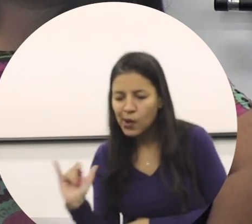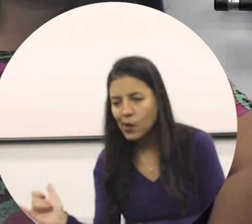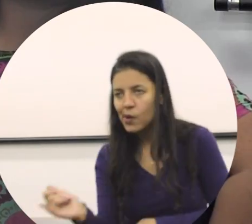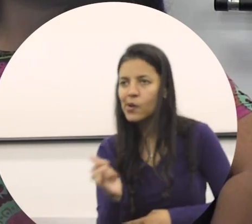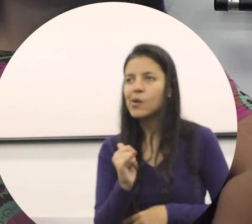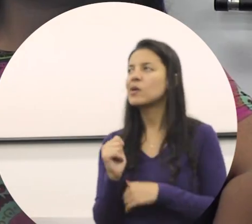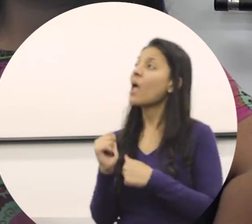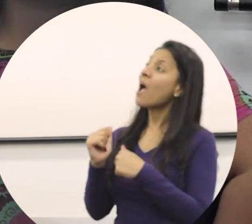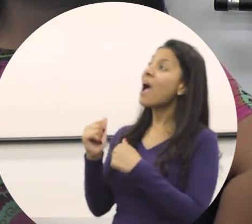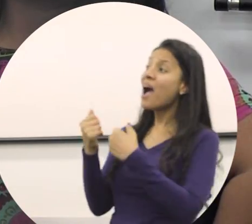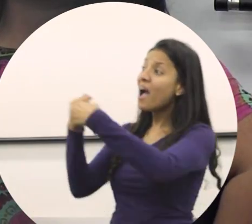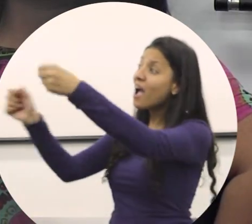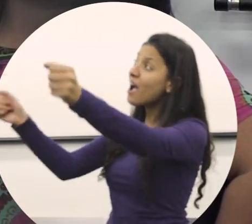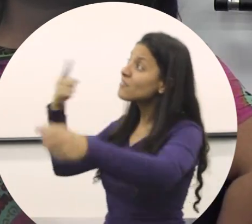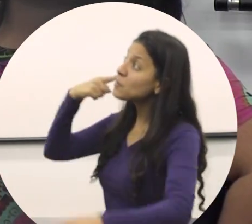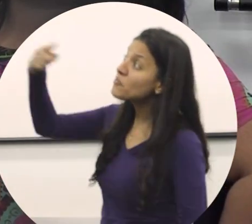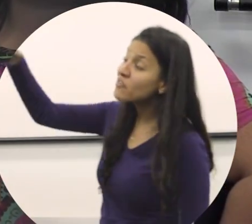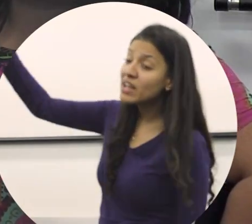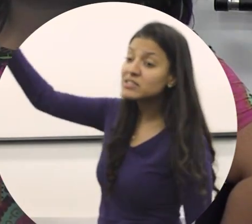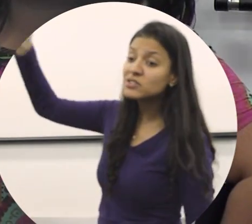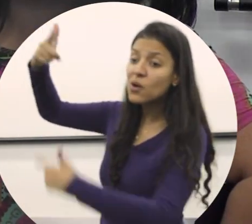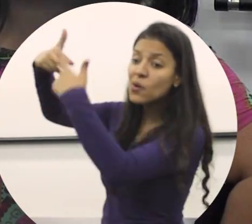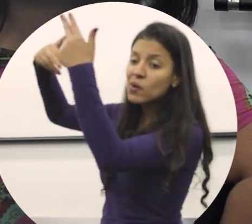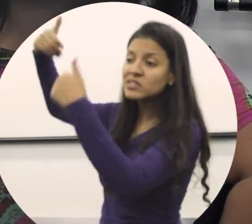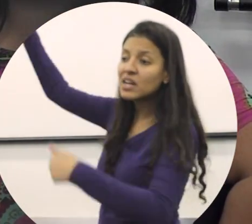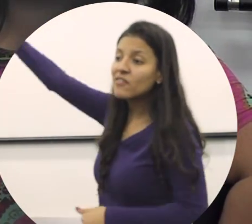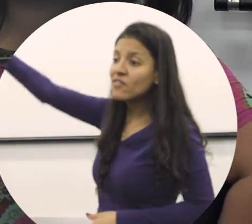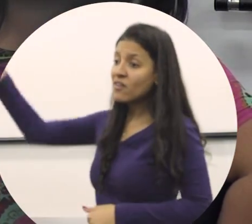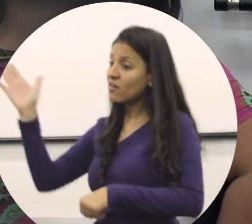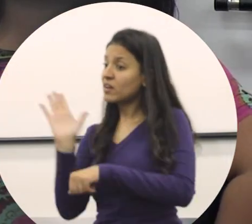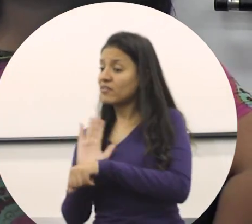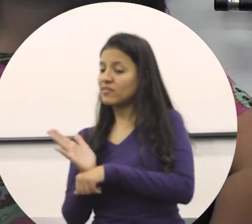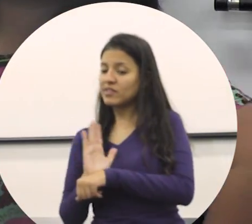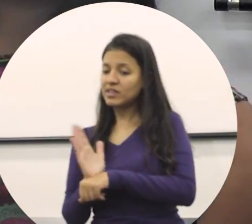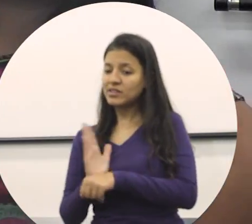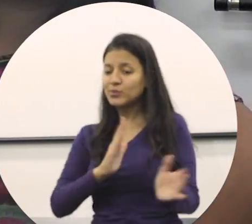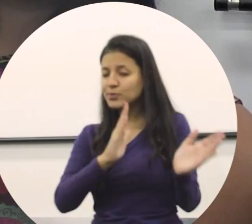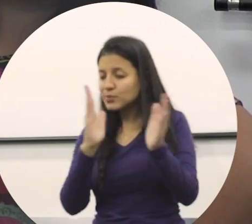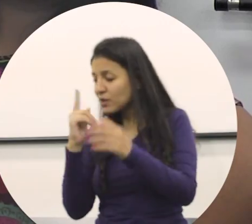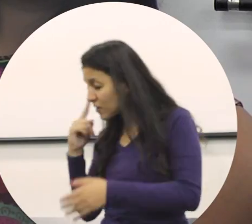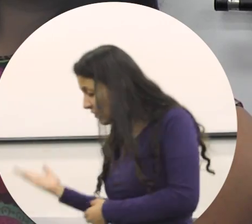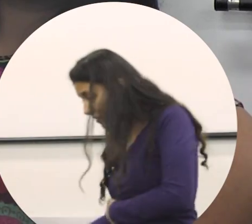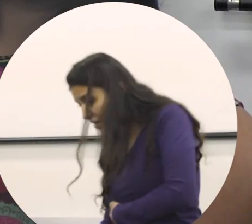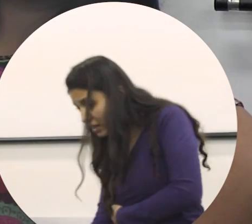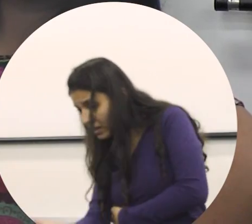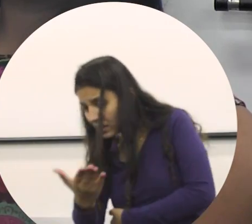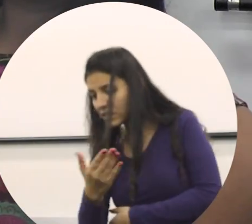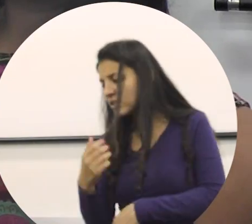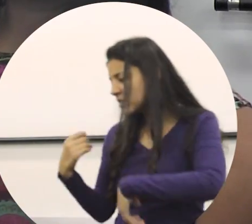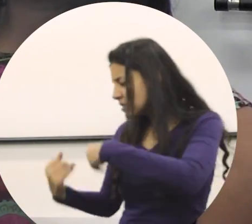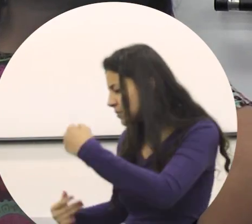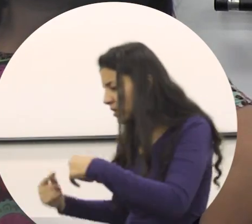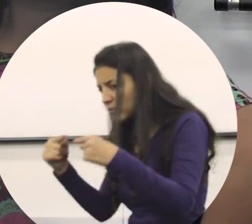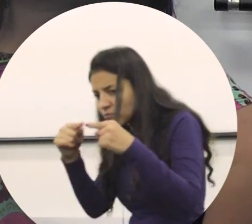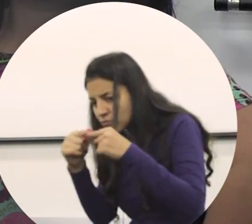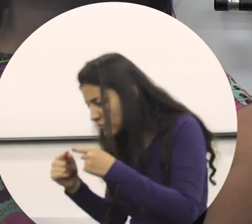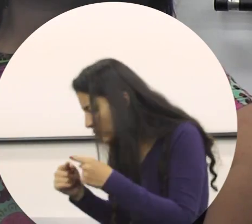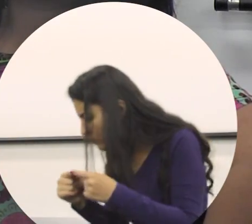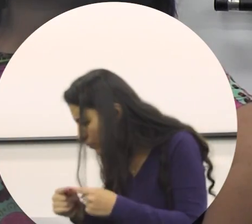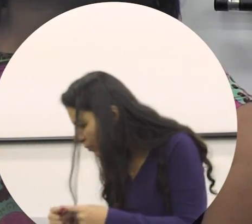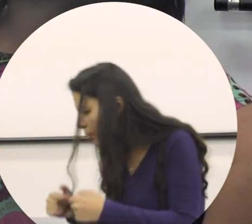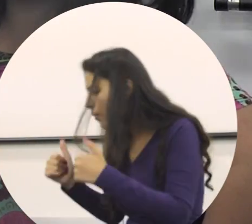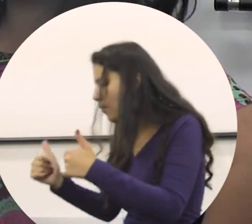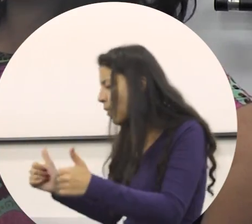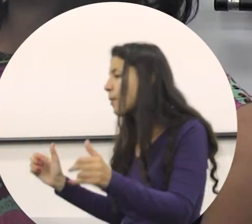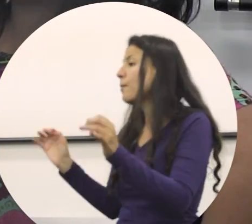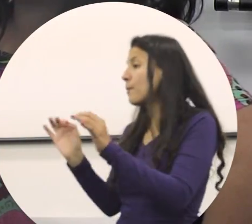o dia lá fora, mostrando videozinhos, explicando o que é, conceituando a criança para depois trazê-la para uma